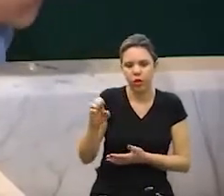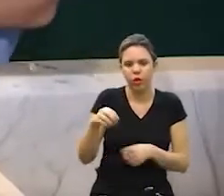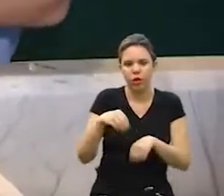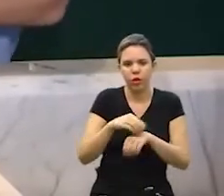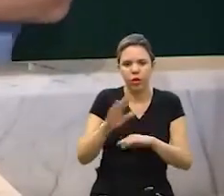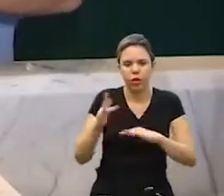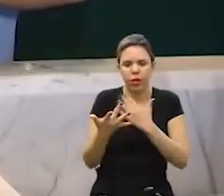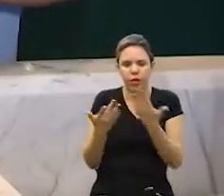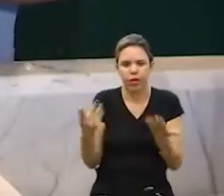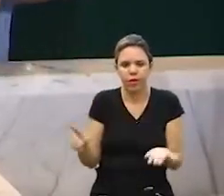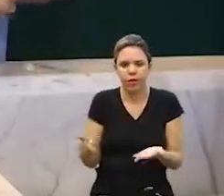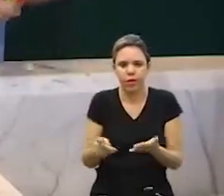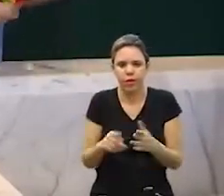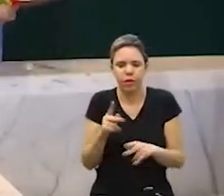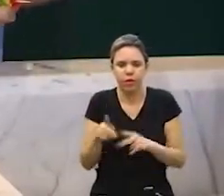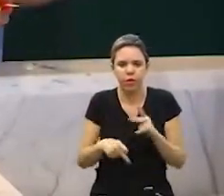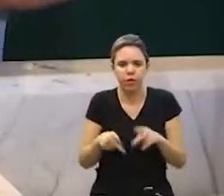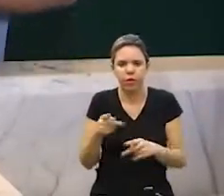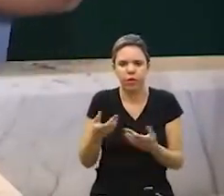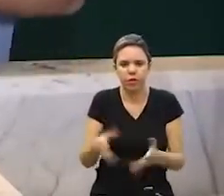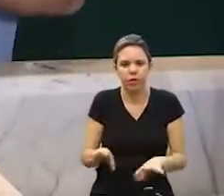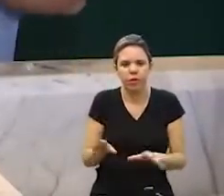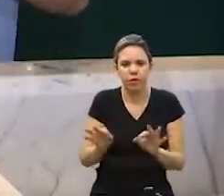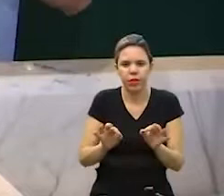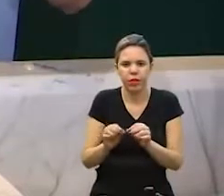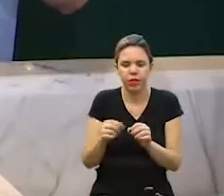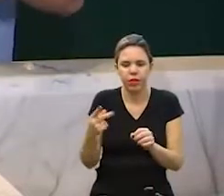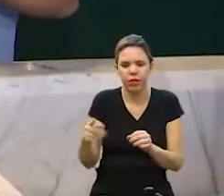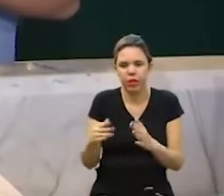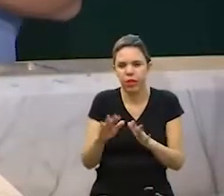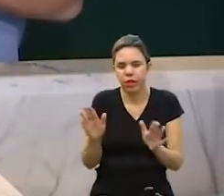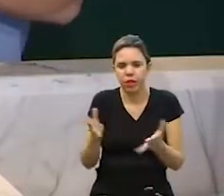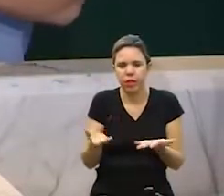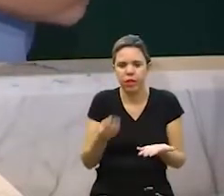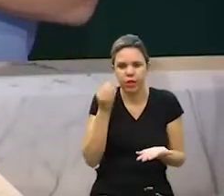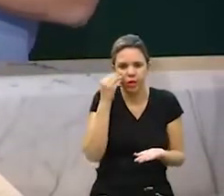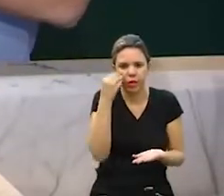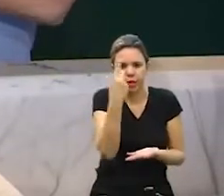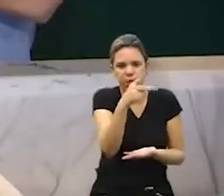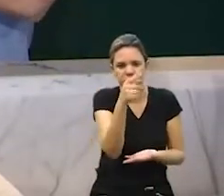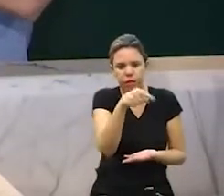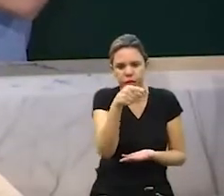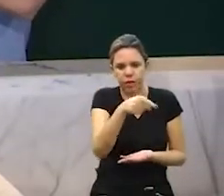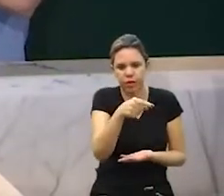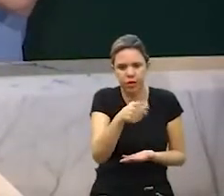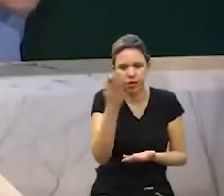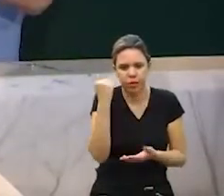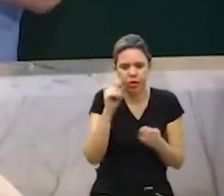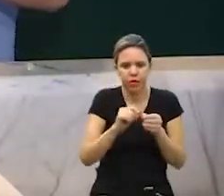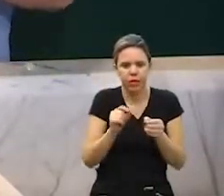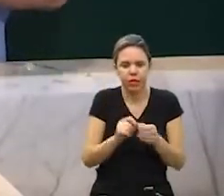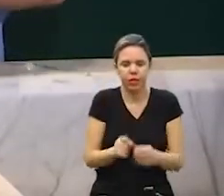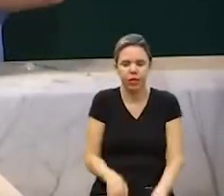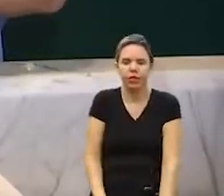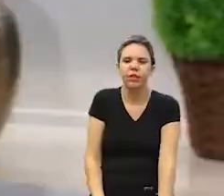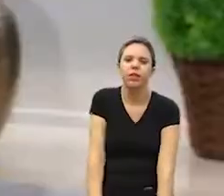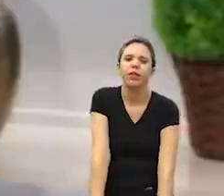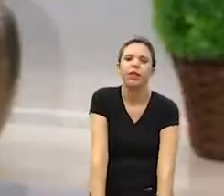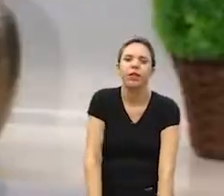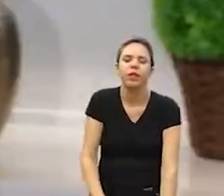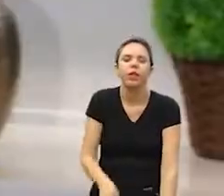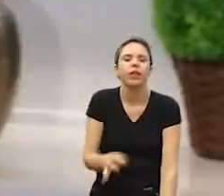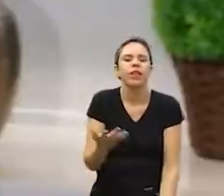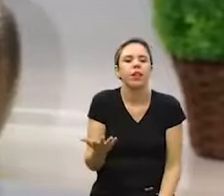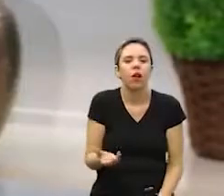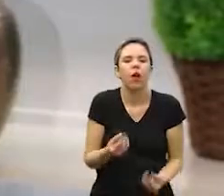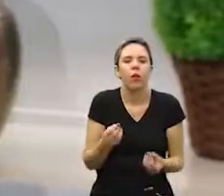sociais dela. Que de repente, vocês não querem fazer o drink, né? Ah, eu quero experimentar o que a Dulce faz, né? Com então, aí,